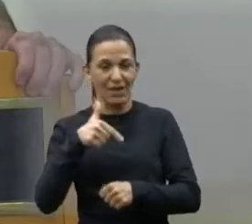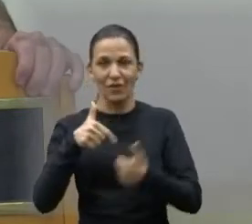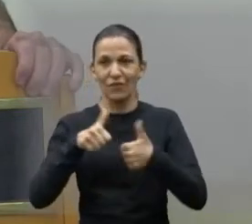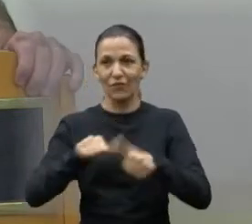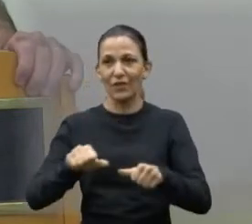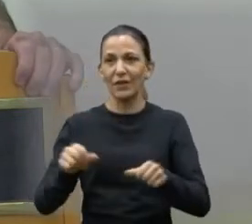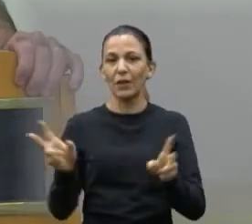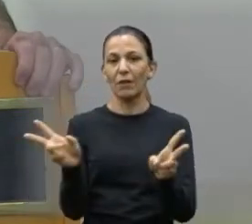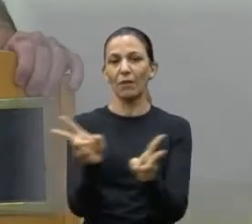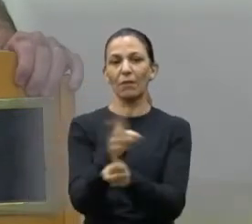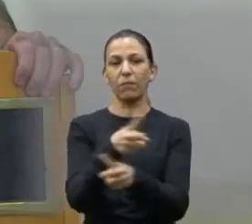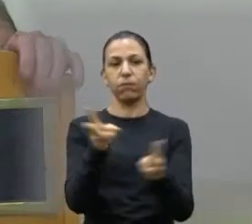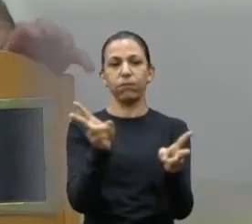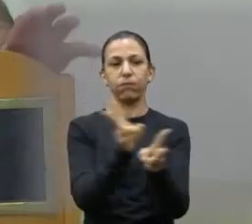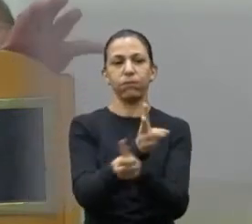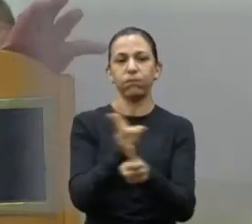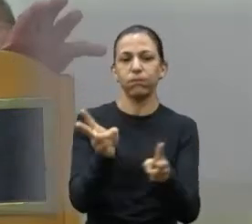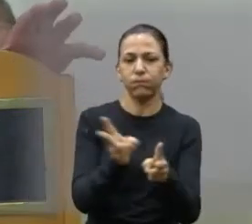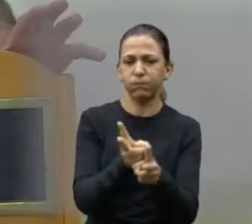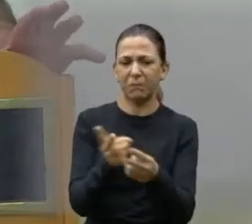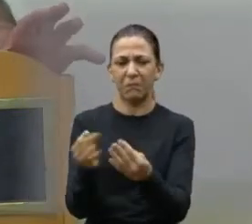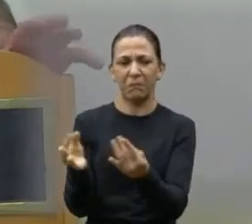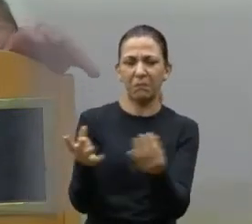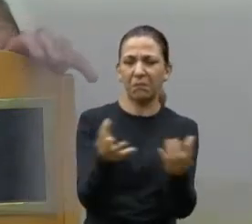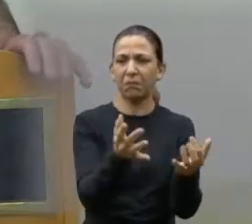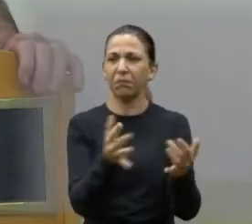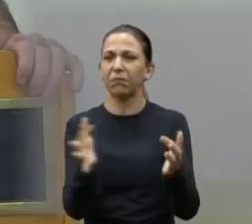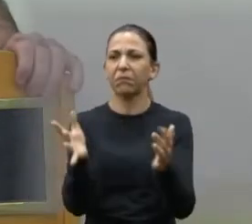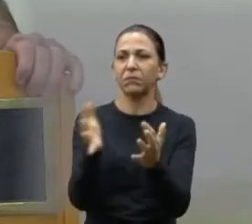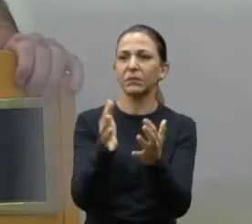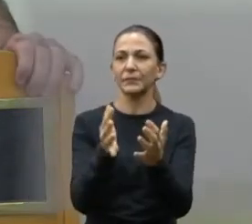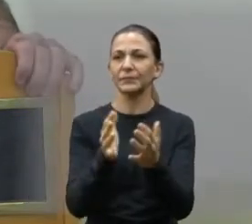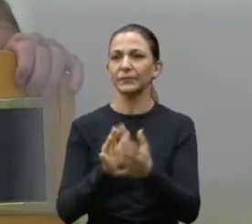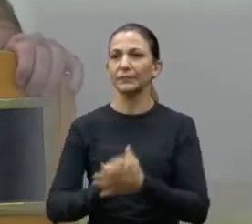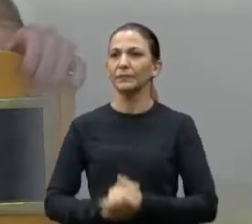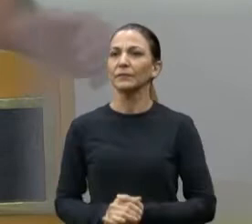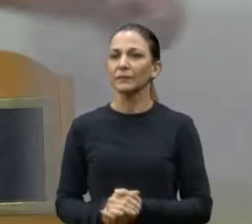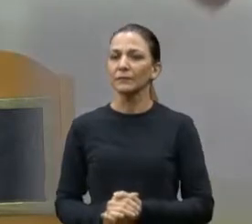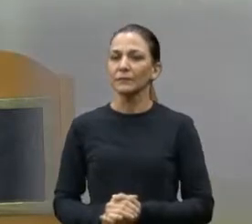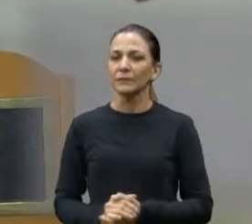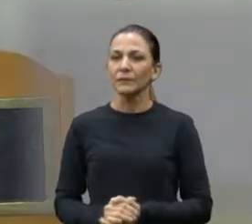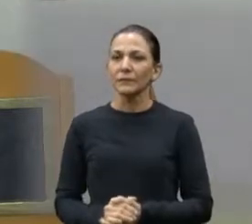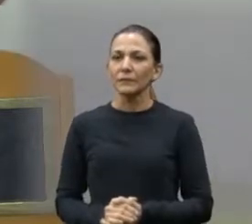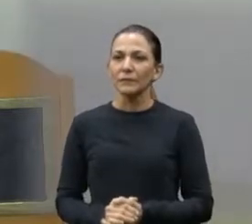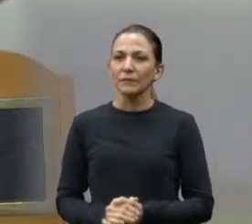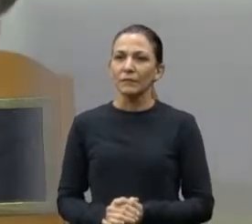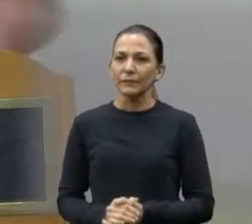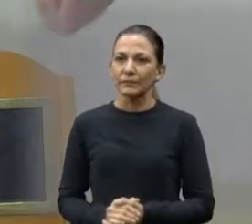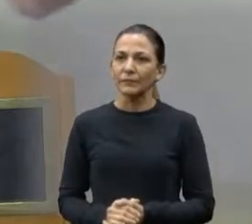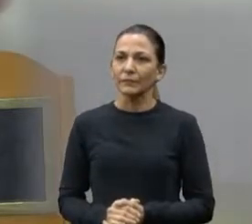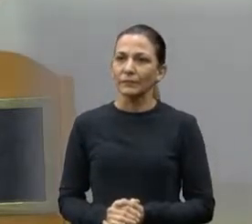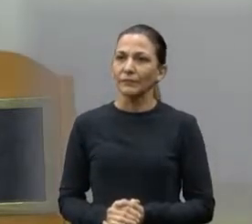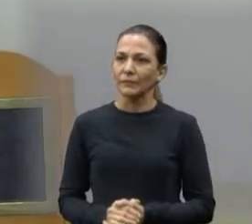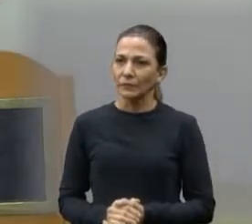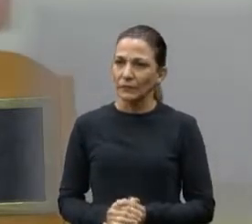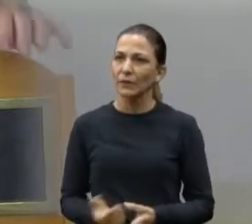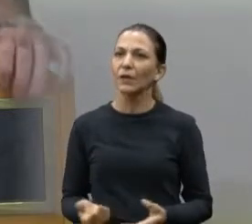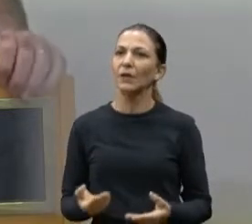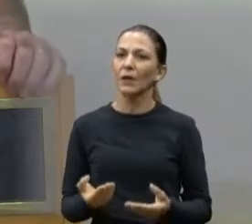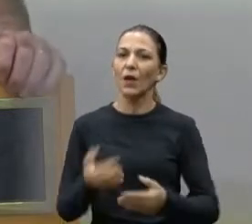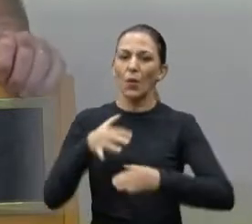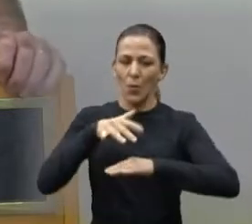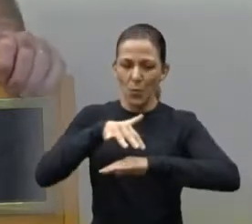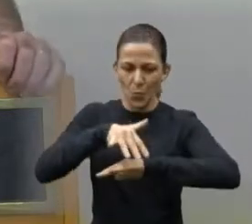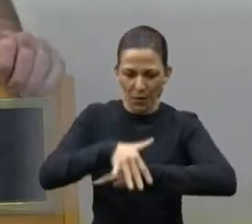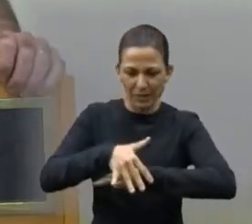lá é uma loucura eu vi isso daí acontecendo um sobrinho não descendo chegar no bueiro jogava dentro do